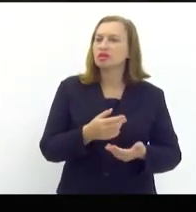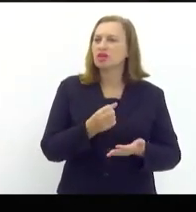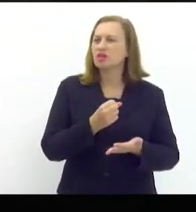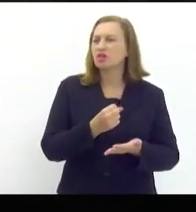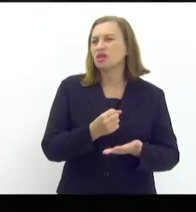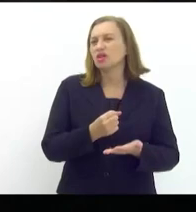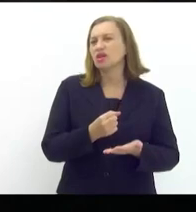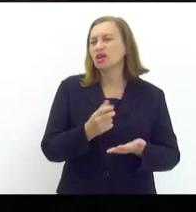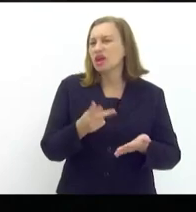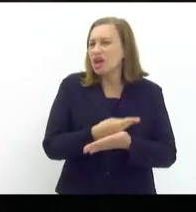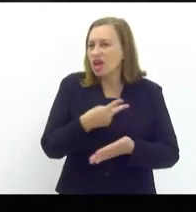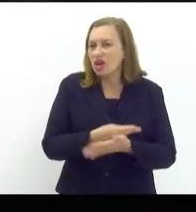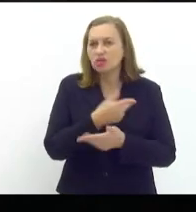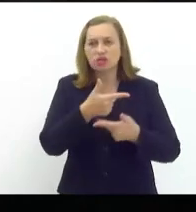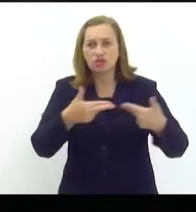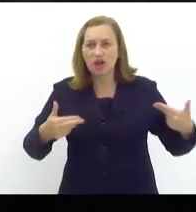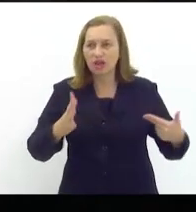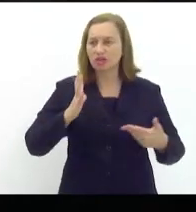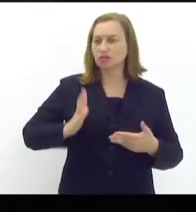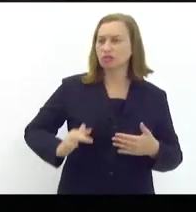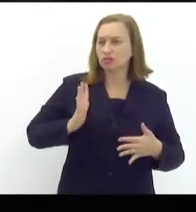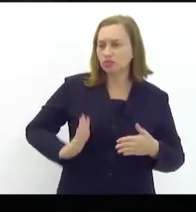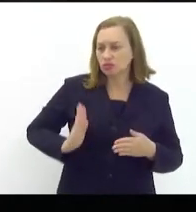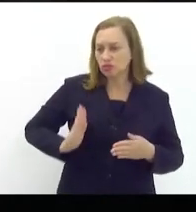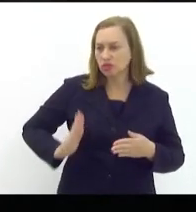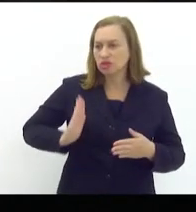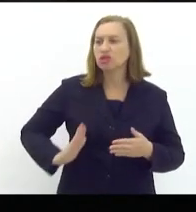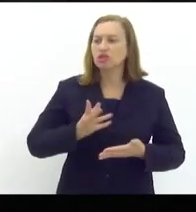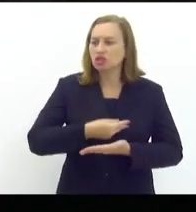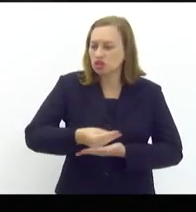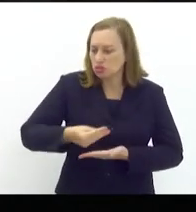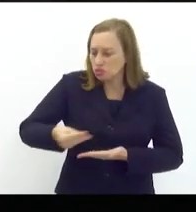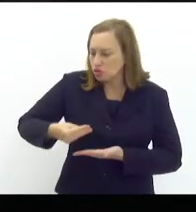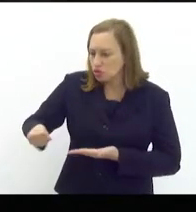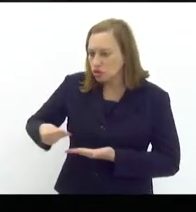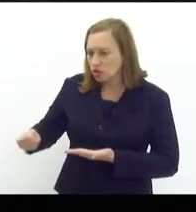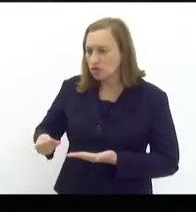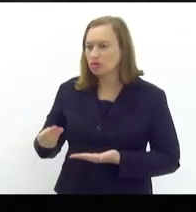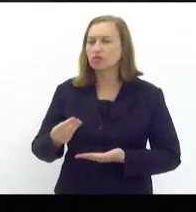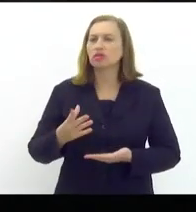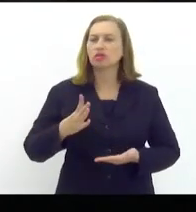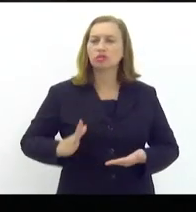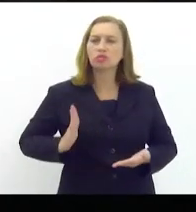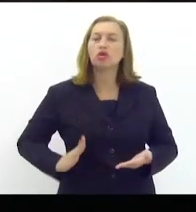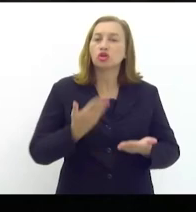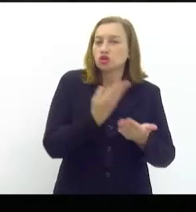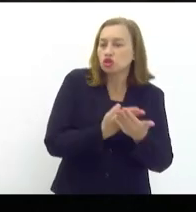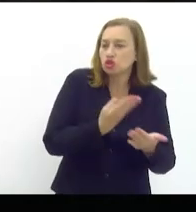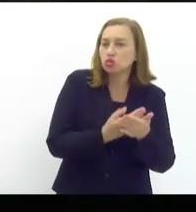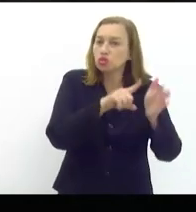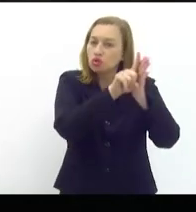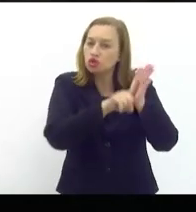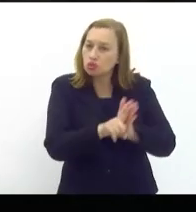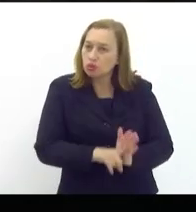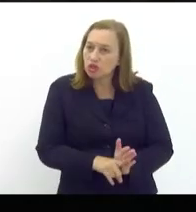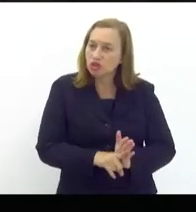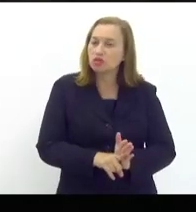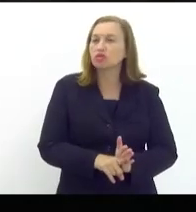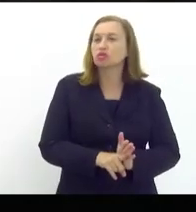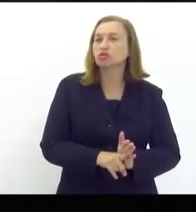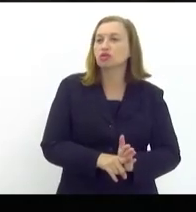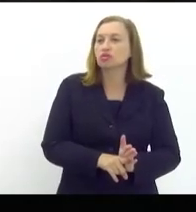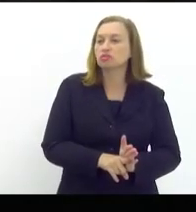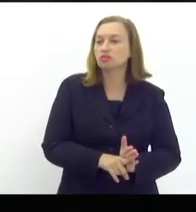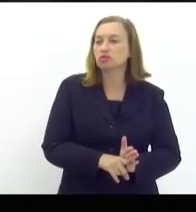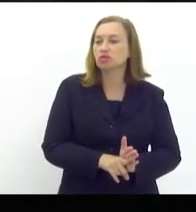na distribuição das bolsas de produtividade acadêmica e de estudo e pesquise a precarização da infraestrutura dos polos